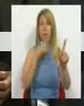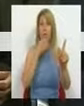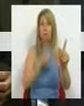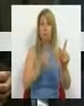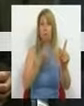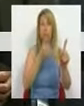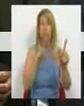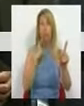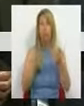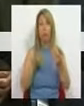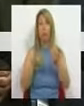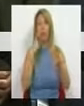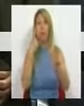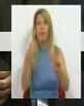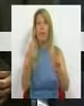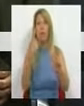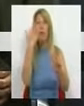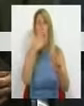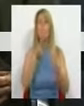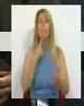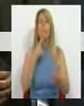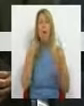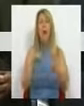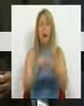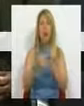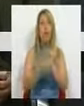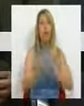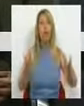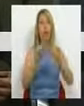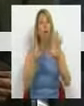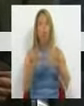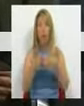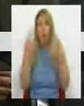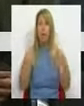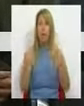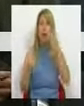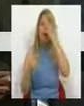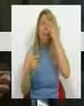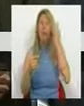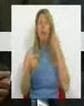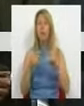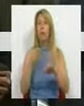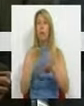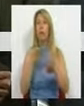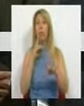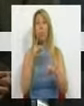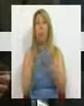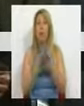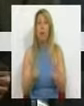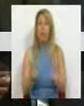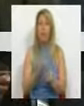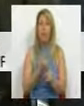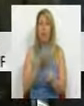verificando, se percebeu que de facto existiam mudanças na nova equipa relativamente ao suprimento dessas irregularidades.